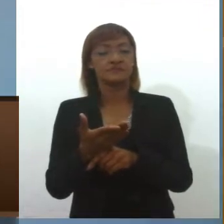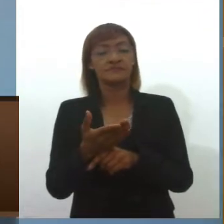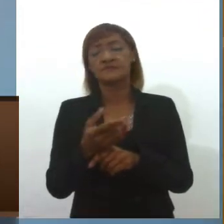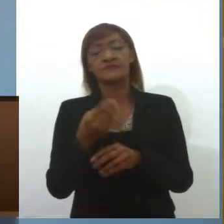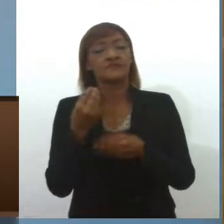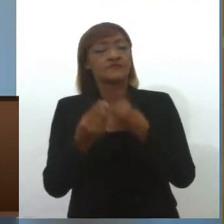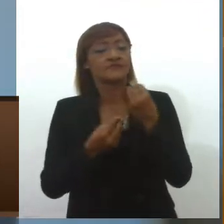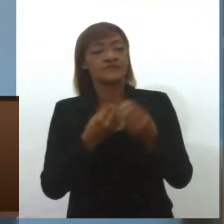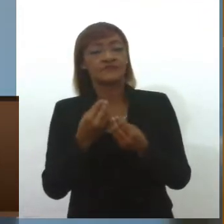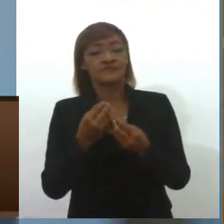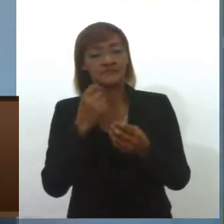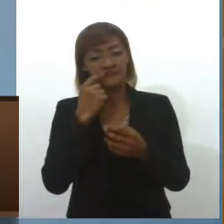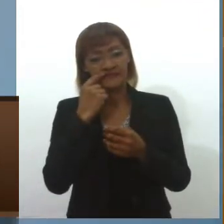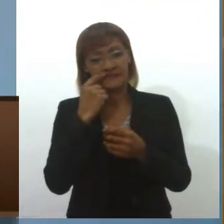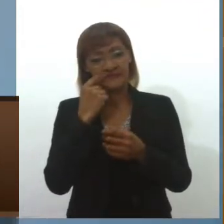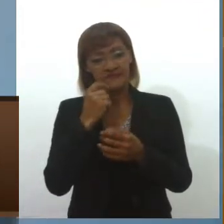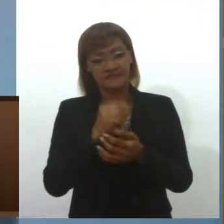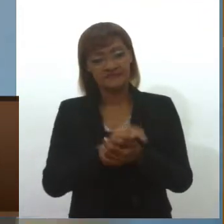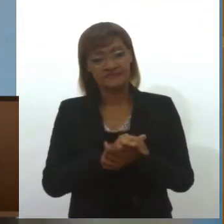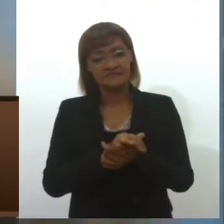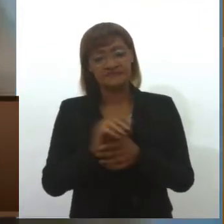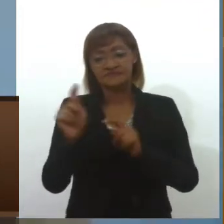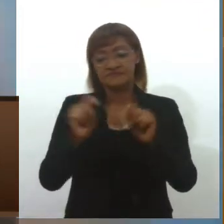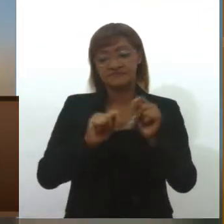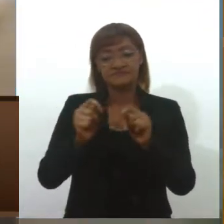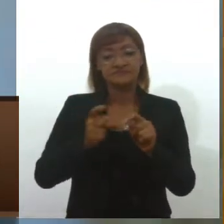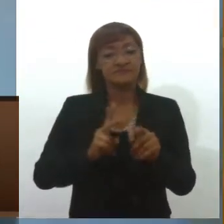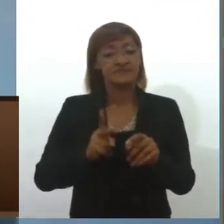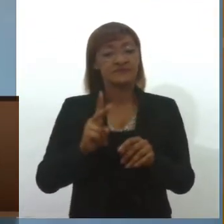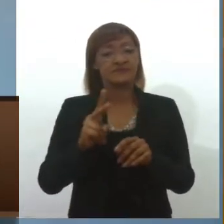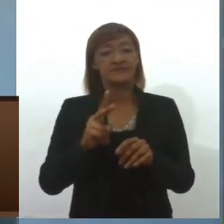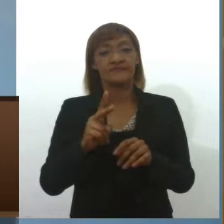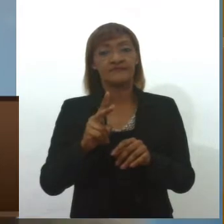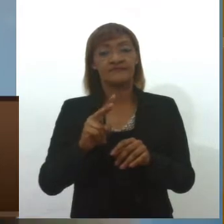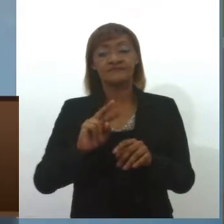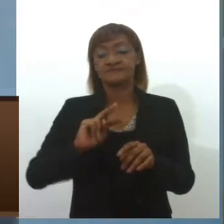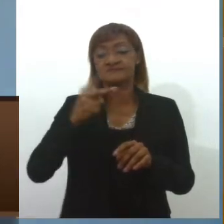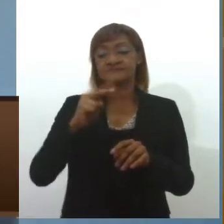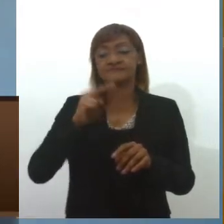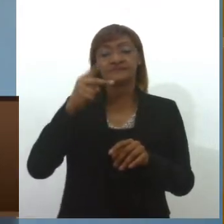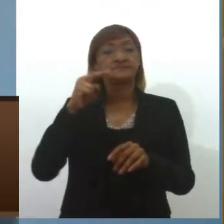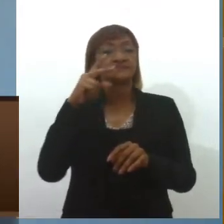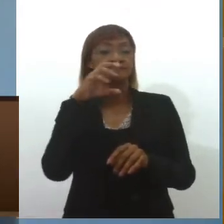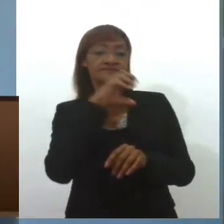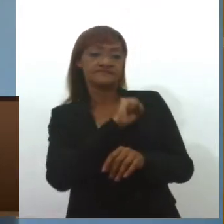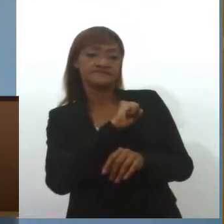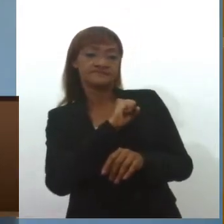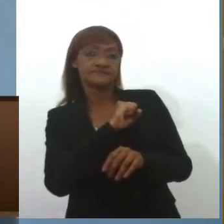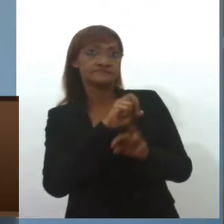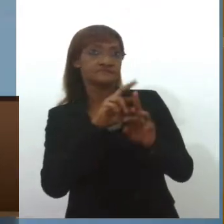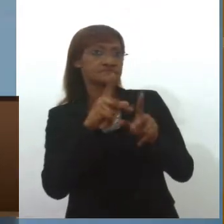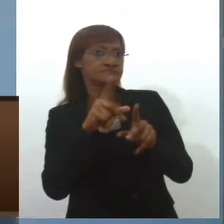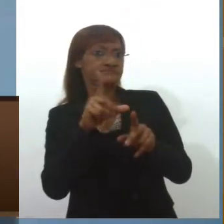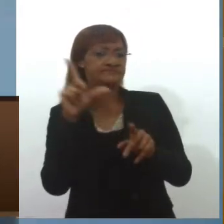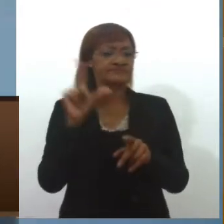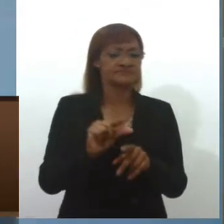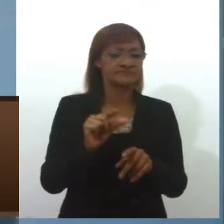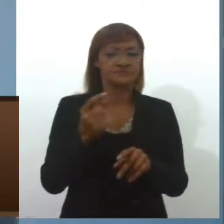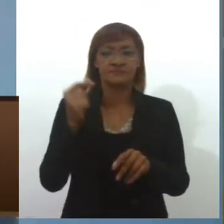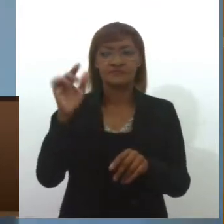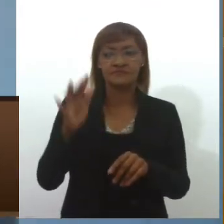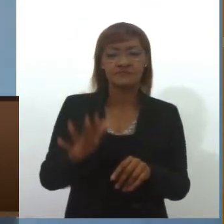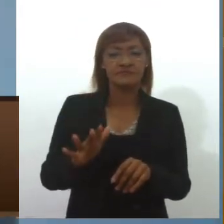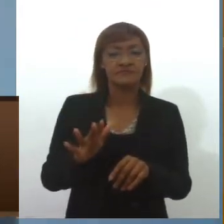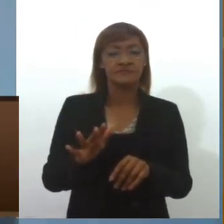tempo em que os preços se ajustam. Os preços sobem muito mais rapidamente do que caem. E todos percebem isso. Isso